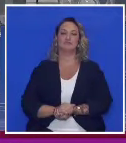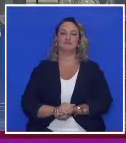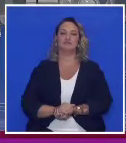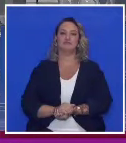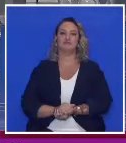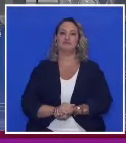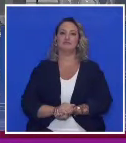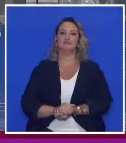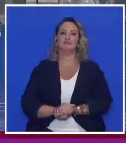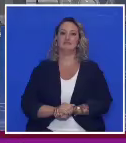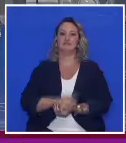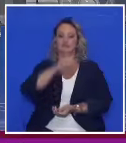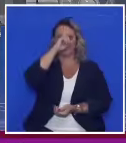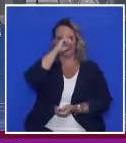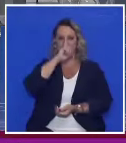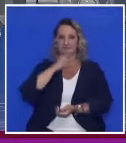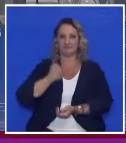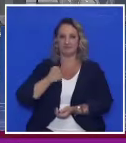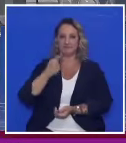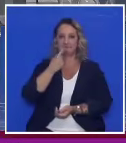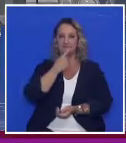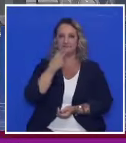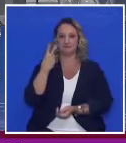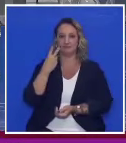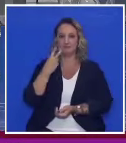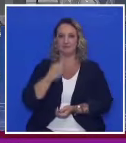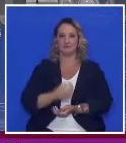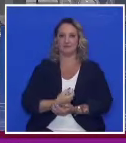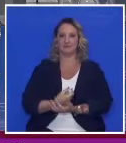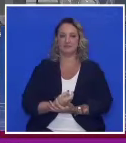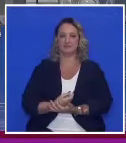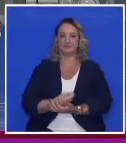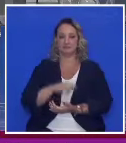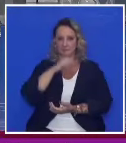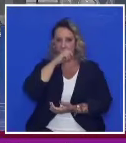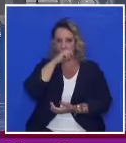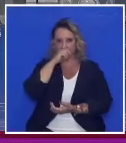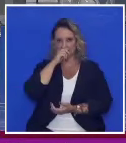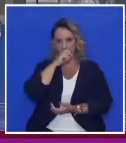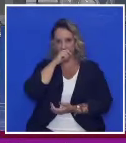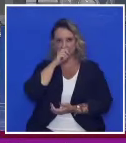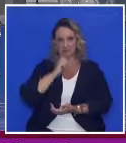Mais uma bola chegando, amarela, número 12, amarela 12.